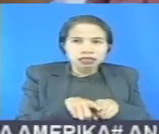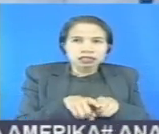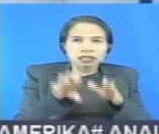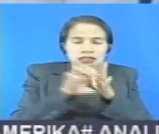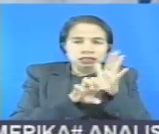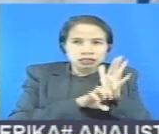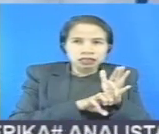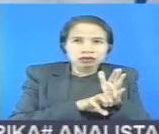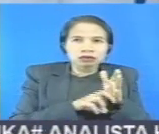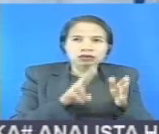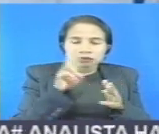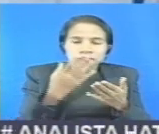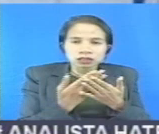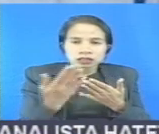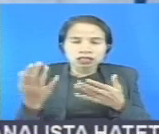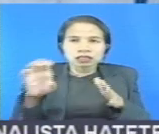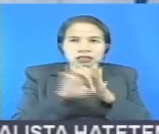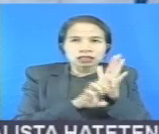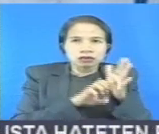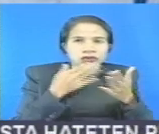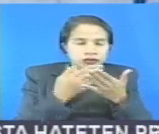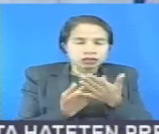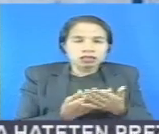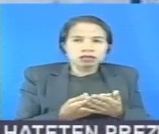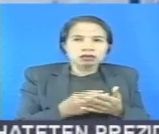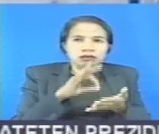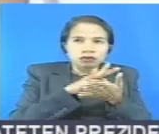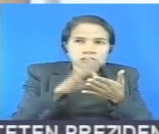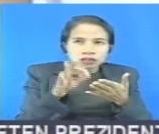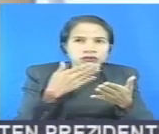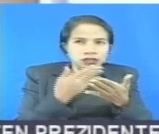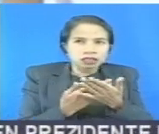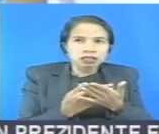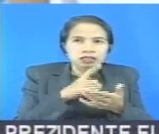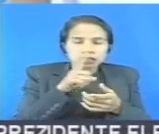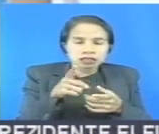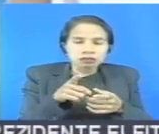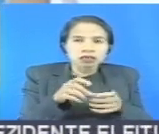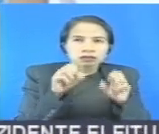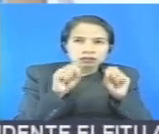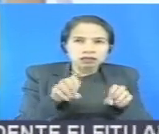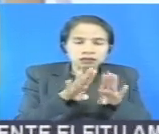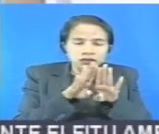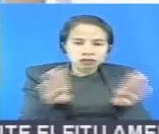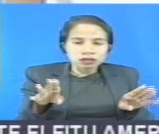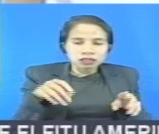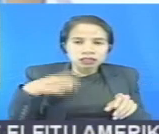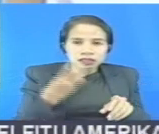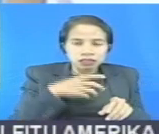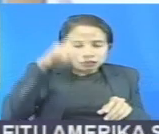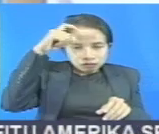estado, atugere essa san estado rodeado. Formação no dia que teve para a cliente a ter conhecimento de liu